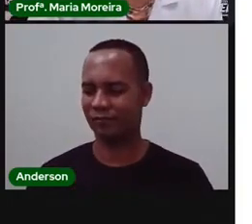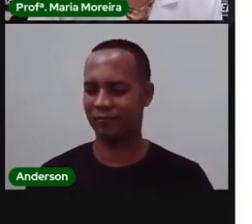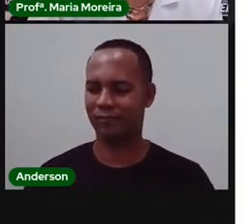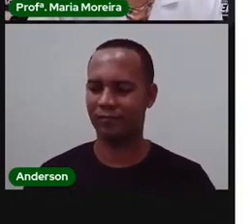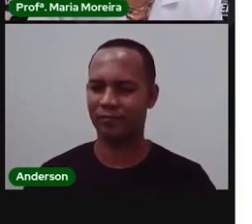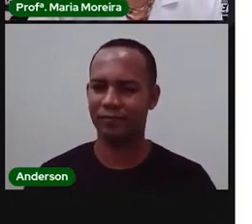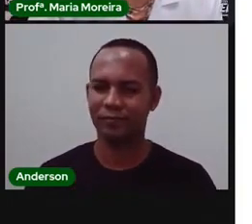Tchau